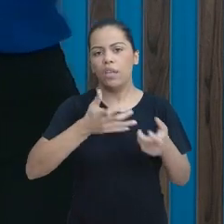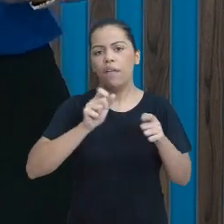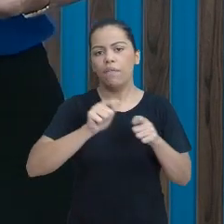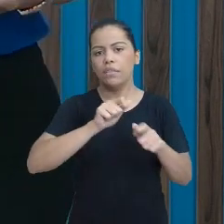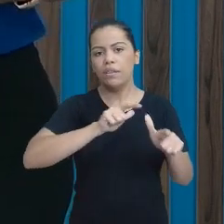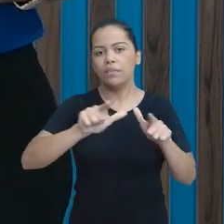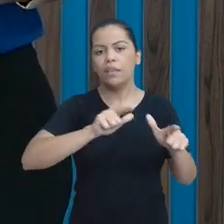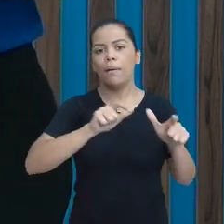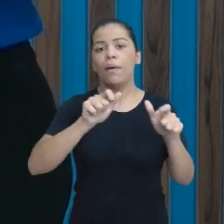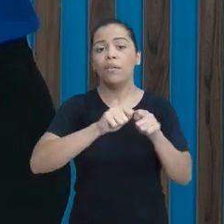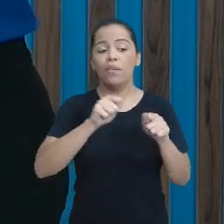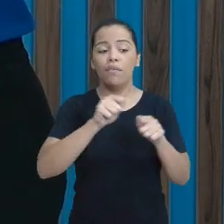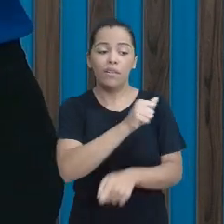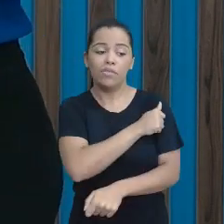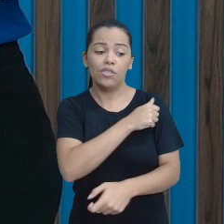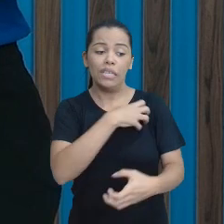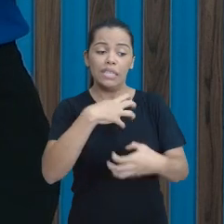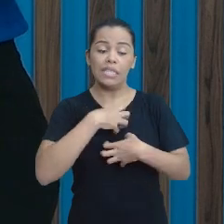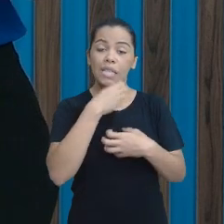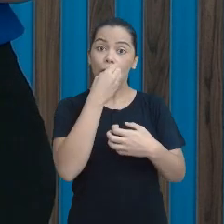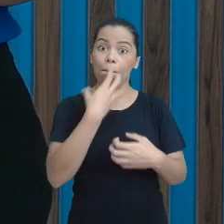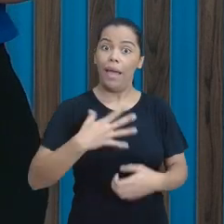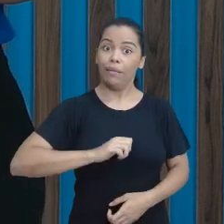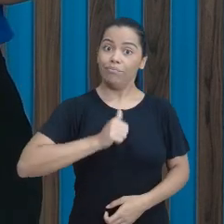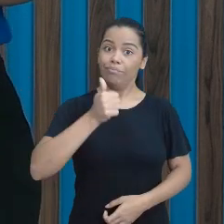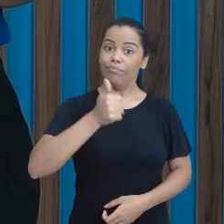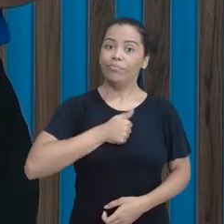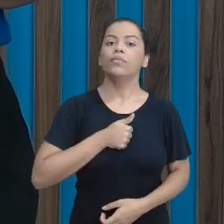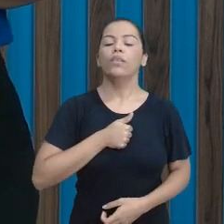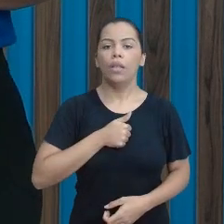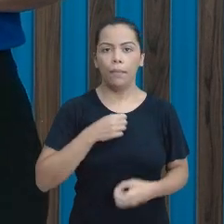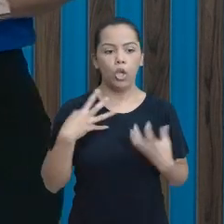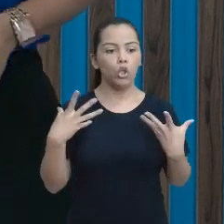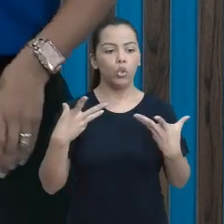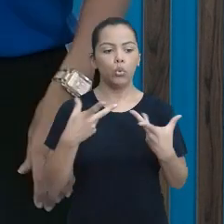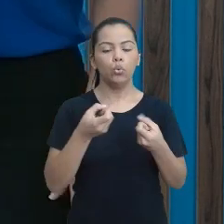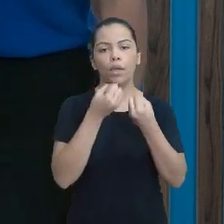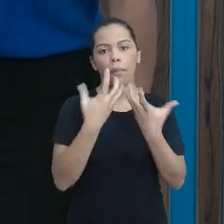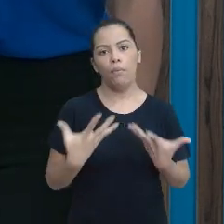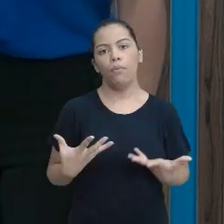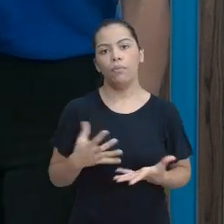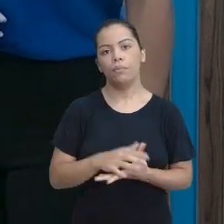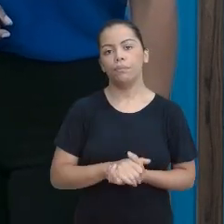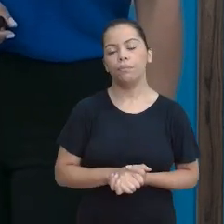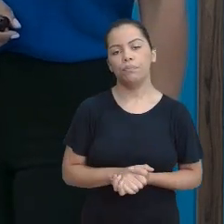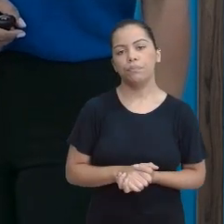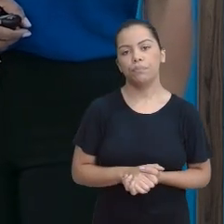nas boas sensações, no bem-estar e nos afetos positivos.